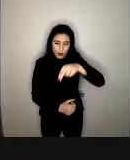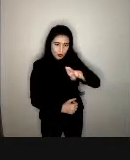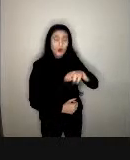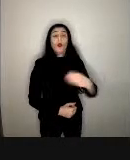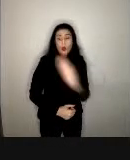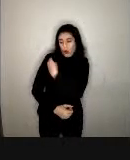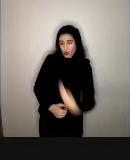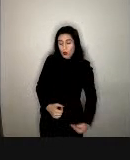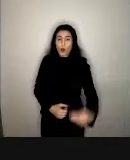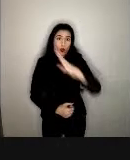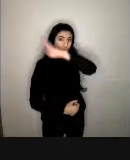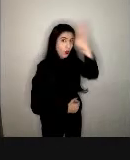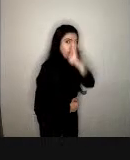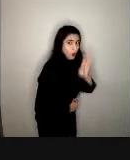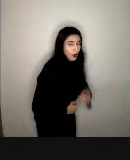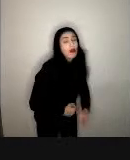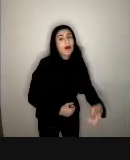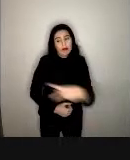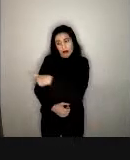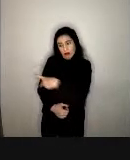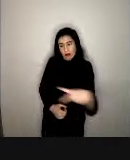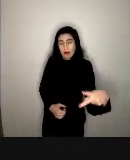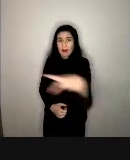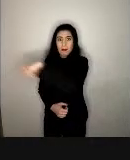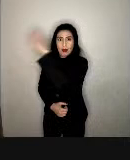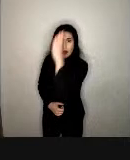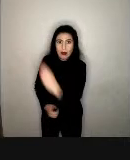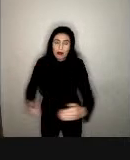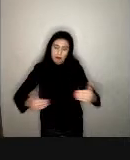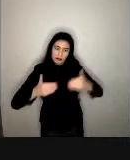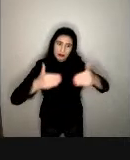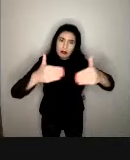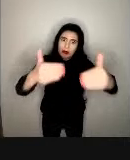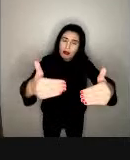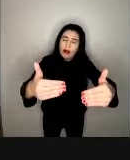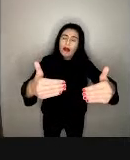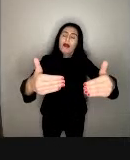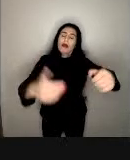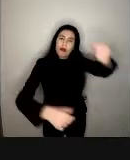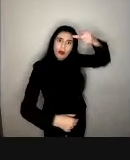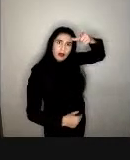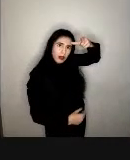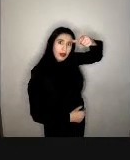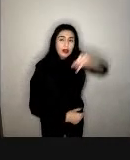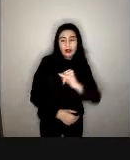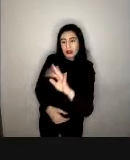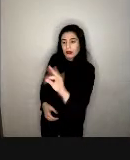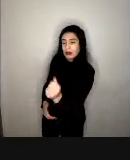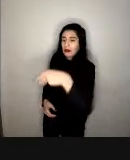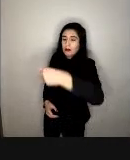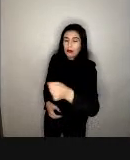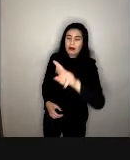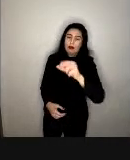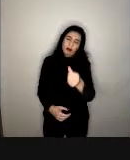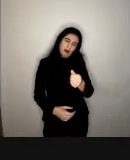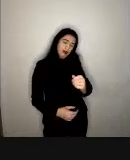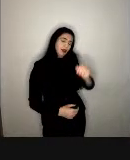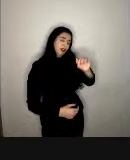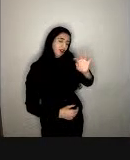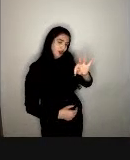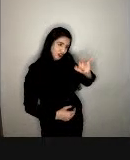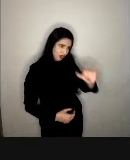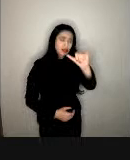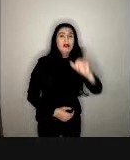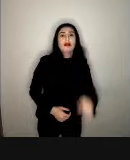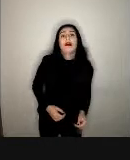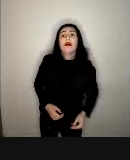brasileiro, da Presidência da República, do Ministério da Cultura, do Itamaraty, da Caixa Cultural, e conseguimos